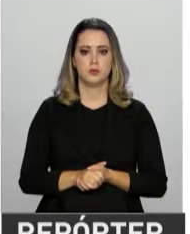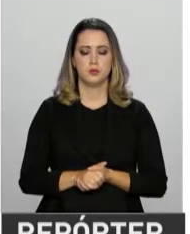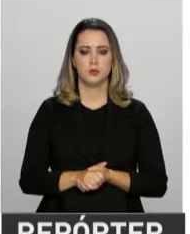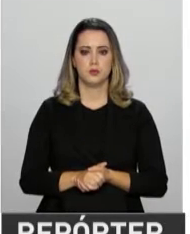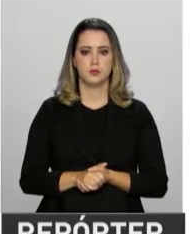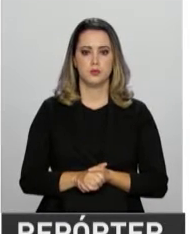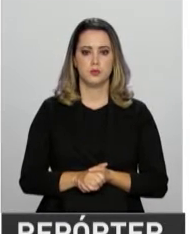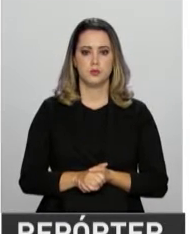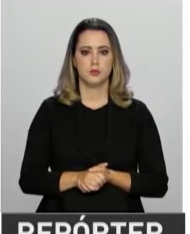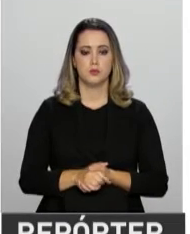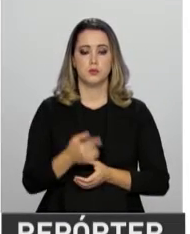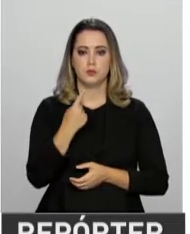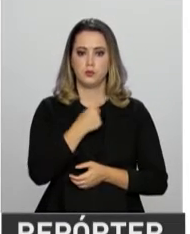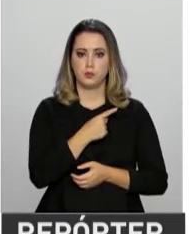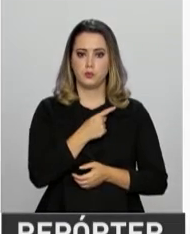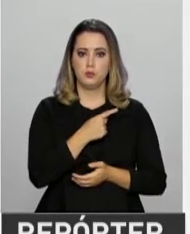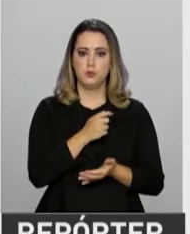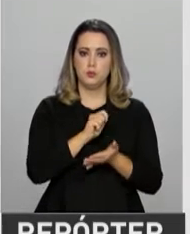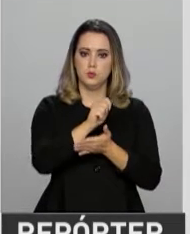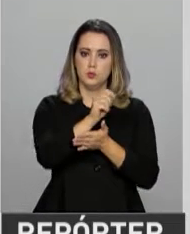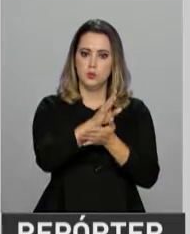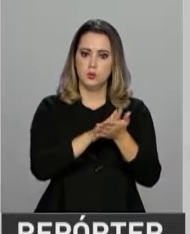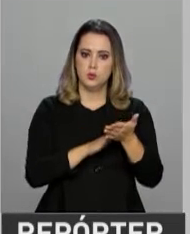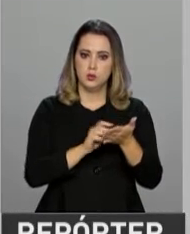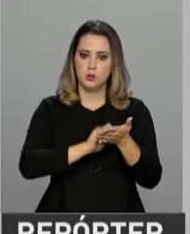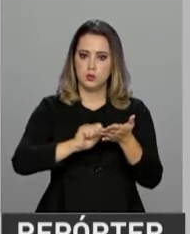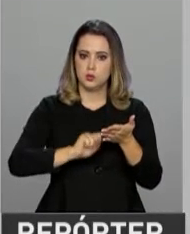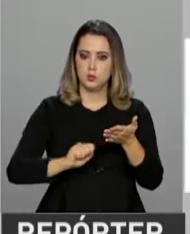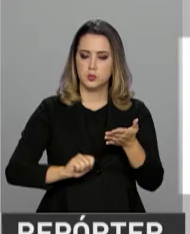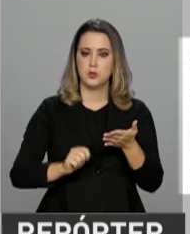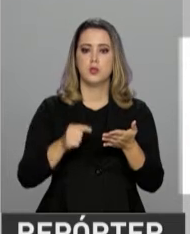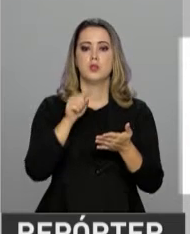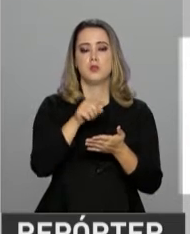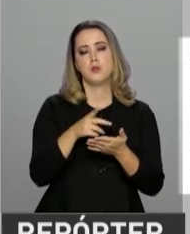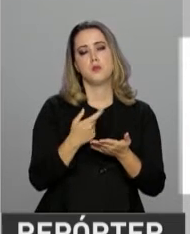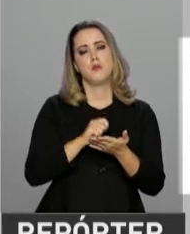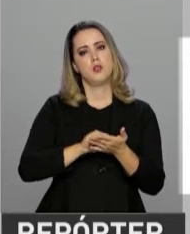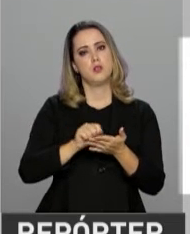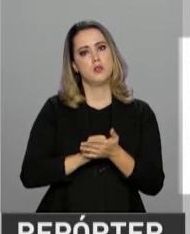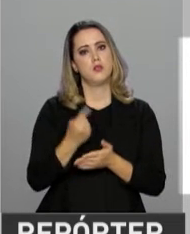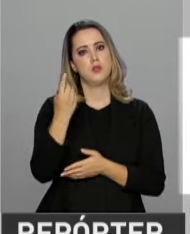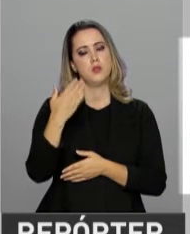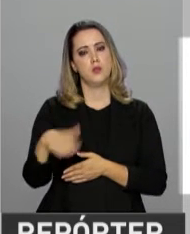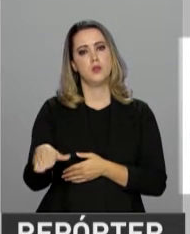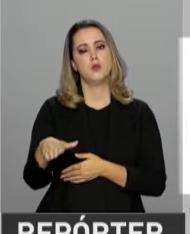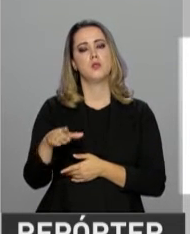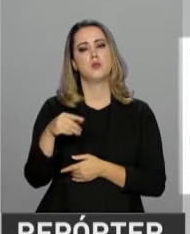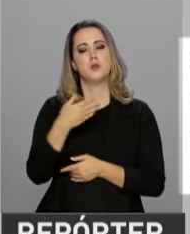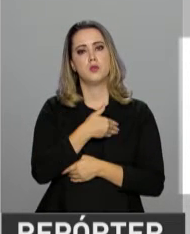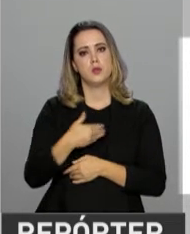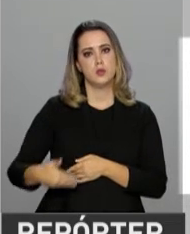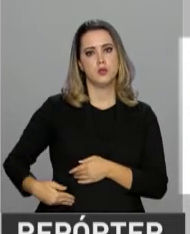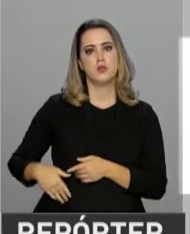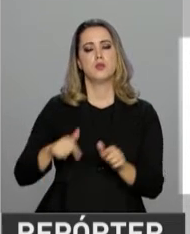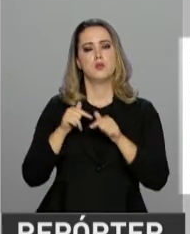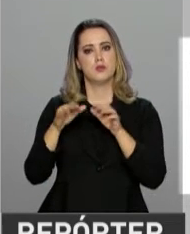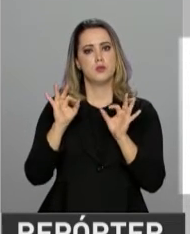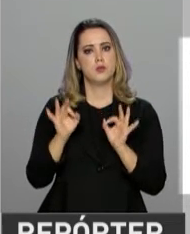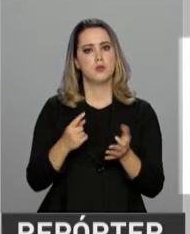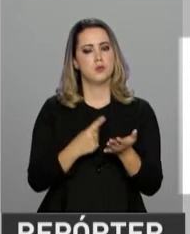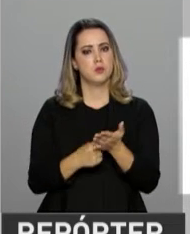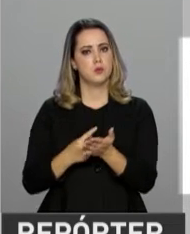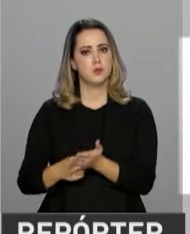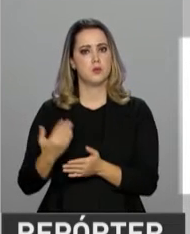no artigo de opinião temer escreve que em pouco mais de um ano e meio o governo pôs em prática uma agenda que